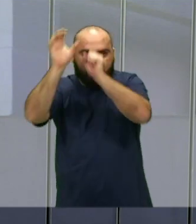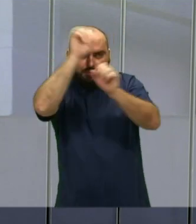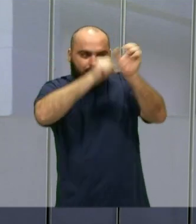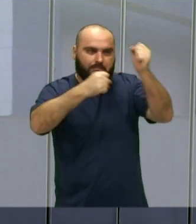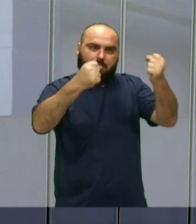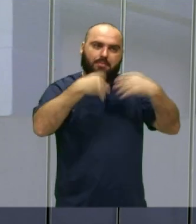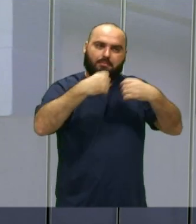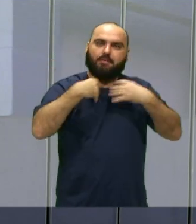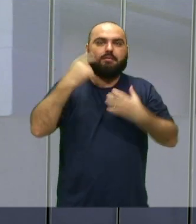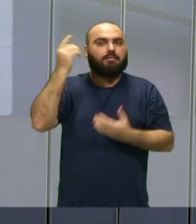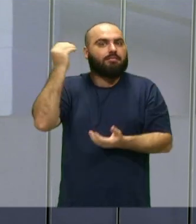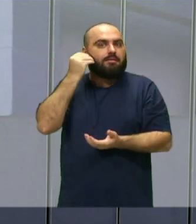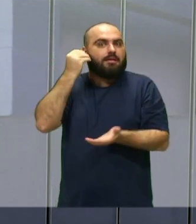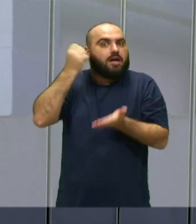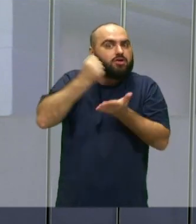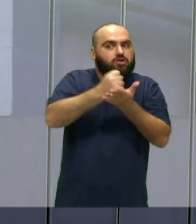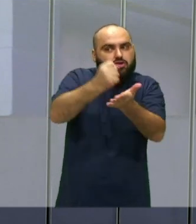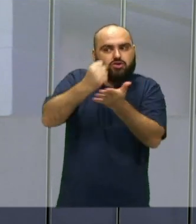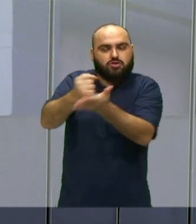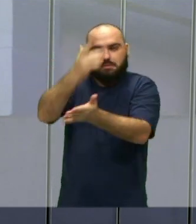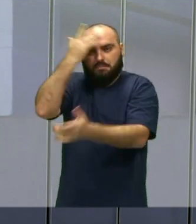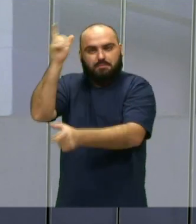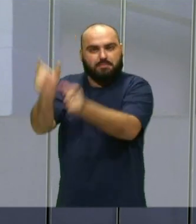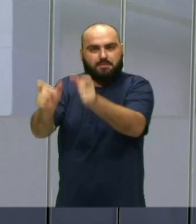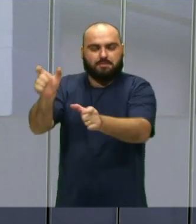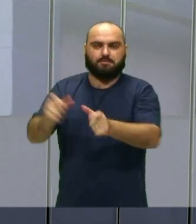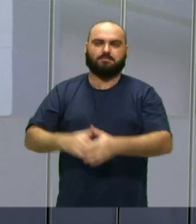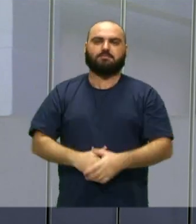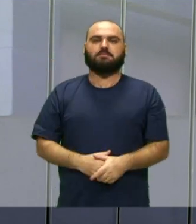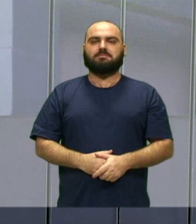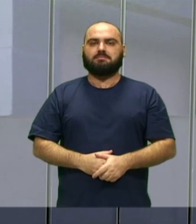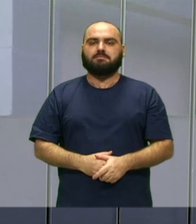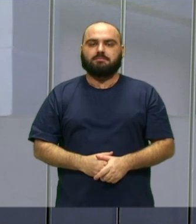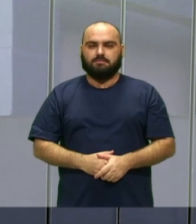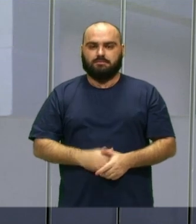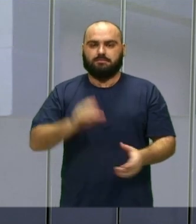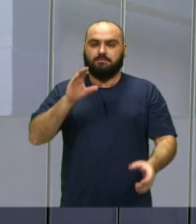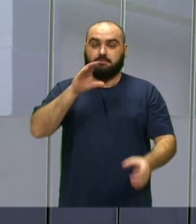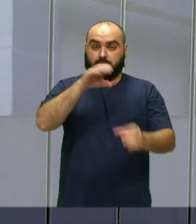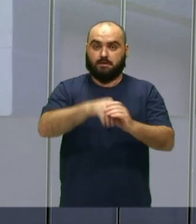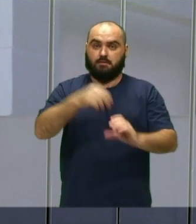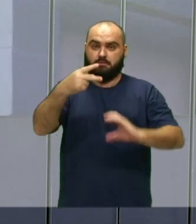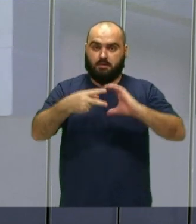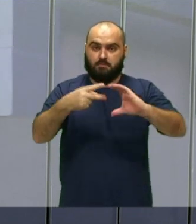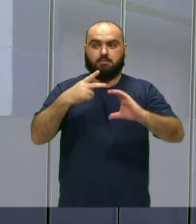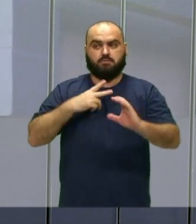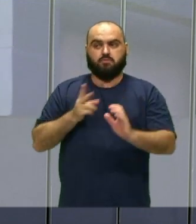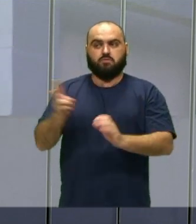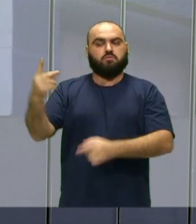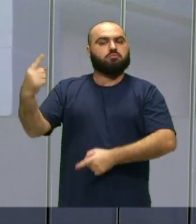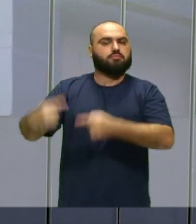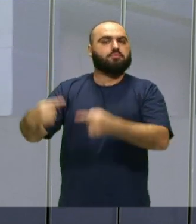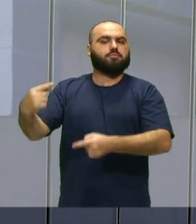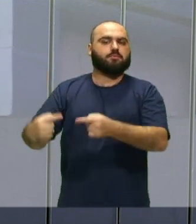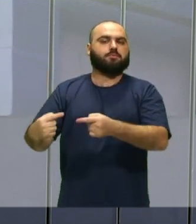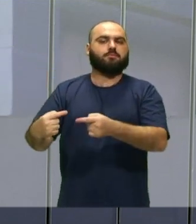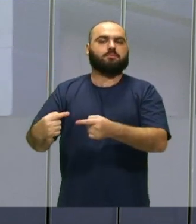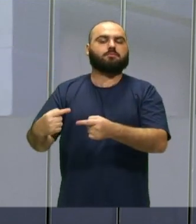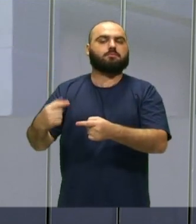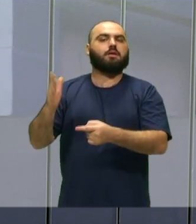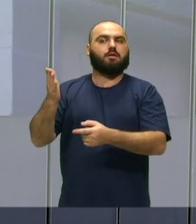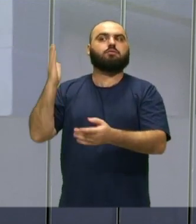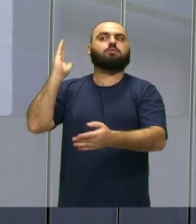e ajudando o máximo de pessoas possíveis. Aqui na Câmara, eu continuo oposição, né? Se eu